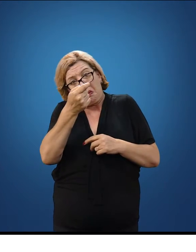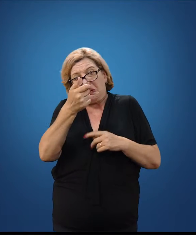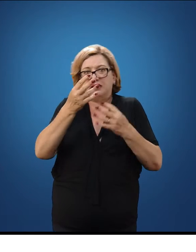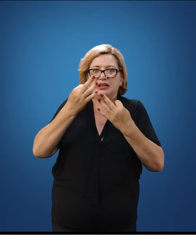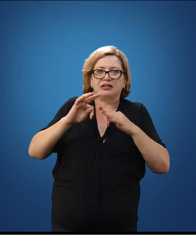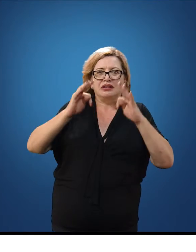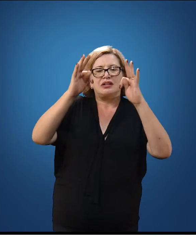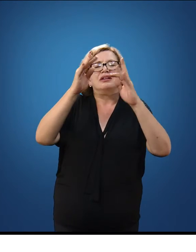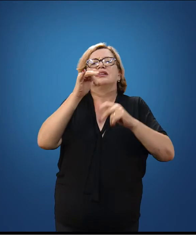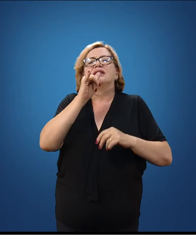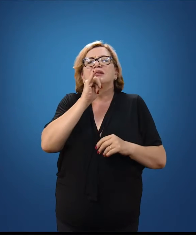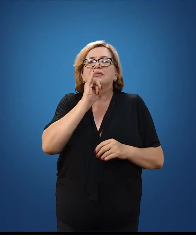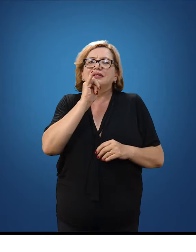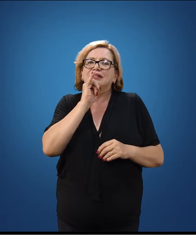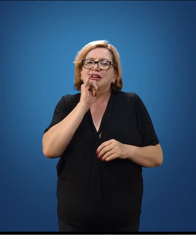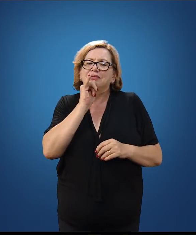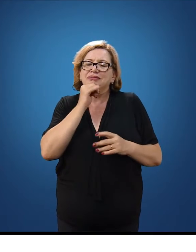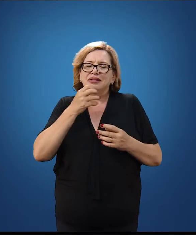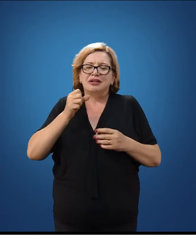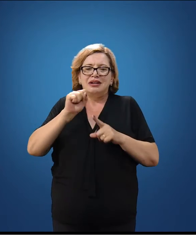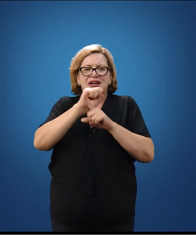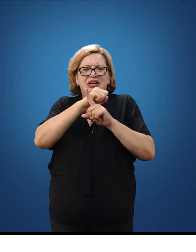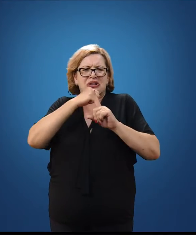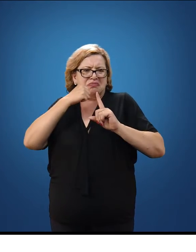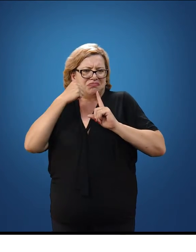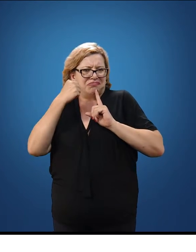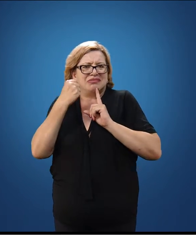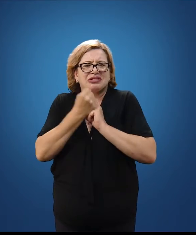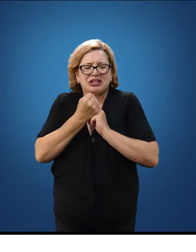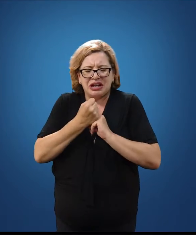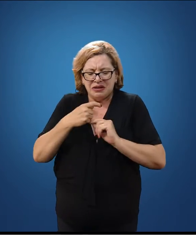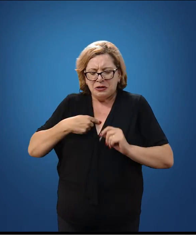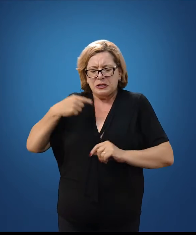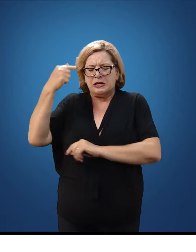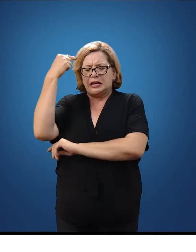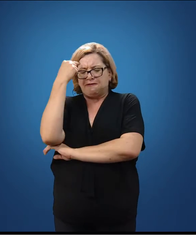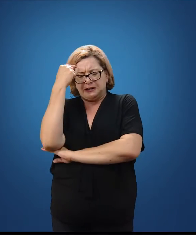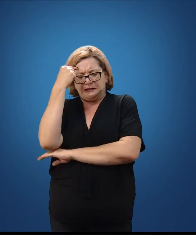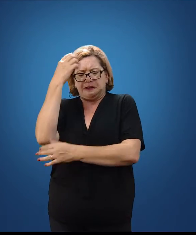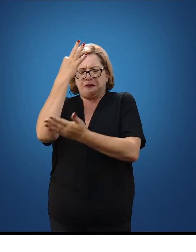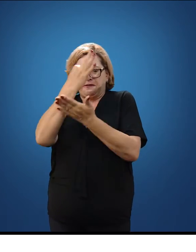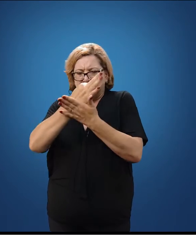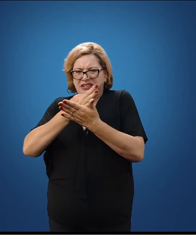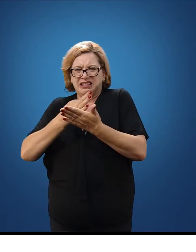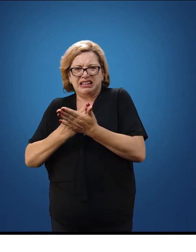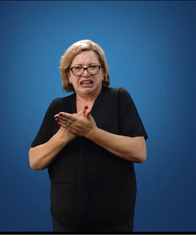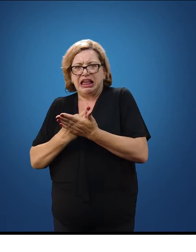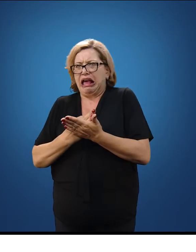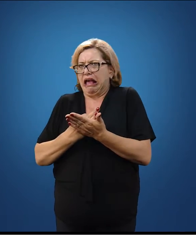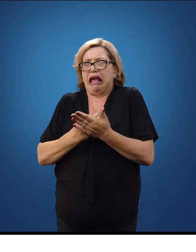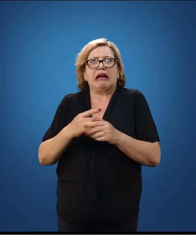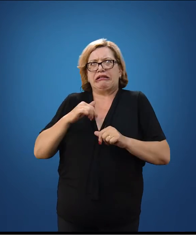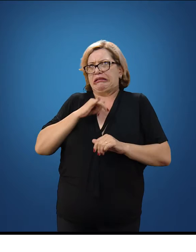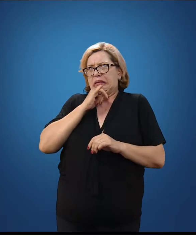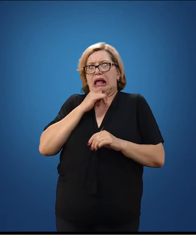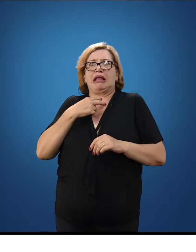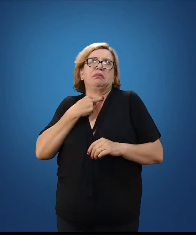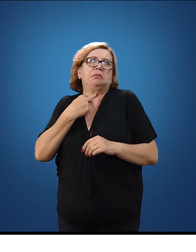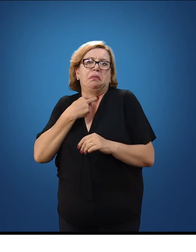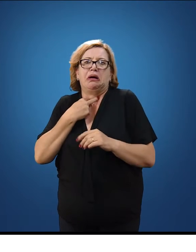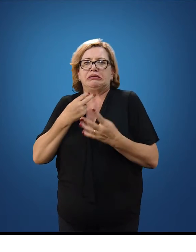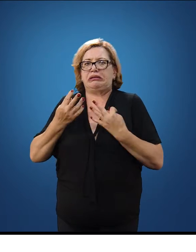uma disciplina de muita reflexão, de muita discussão, de muito estudo de texto. Isso não significa que você não possa